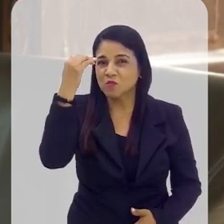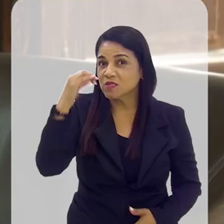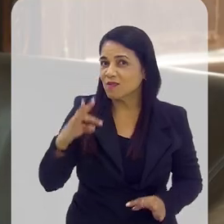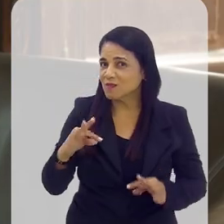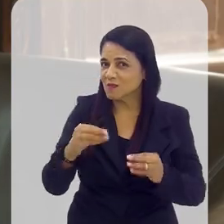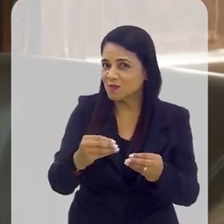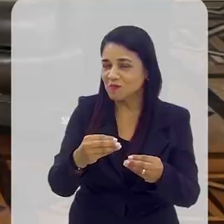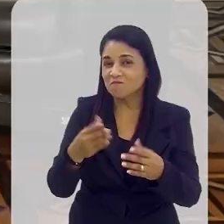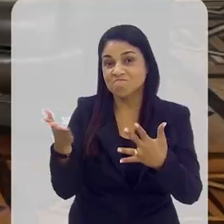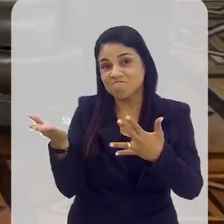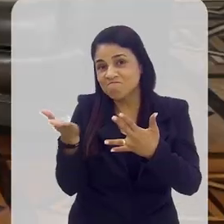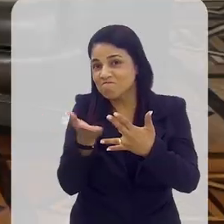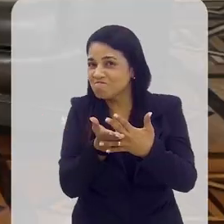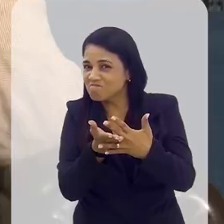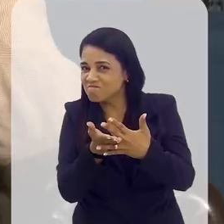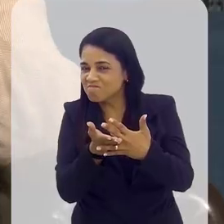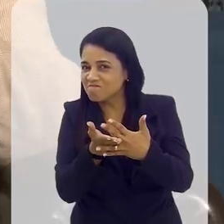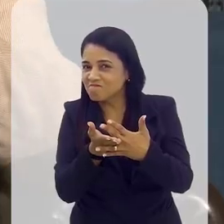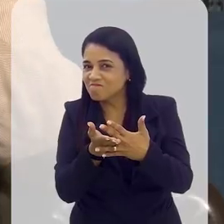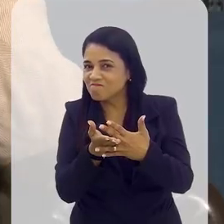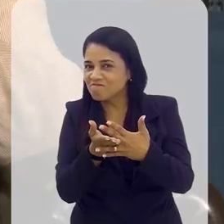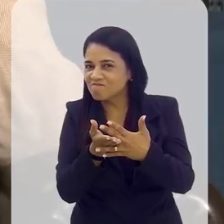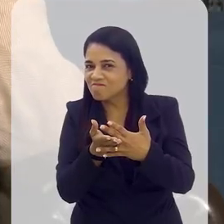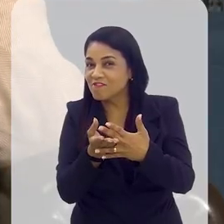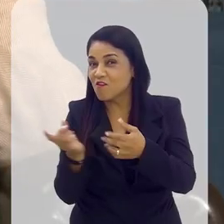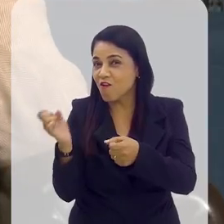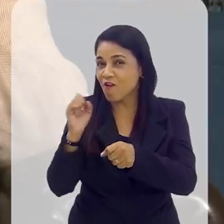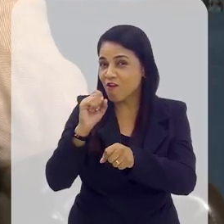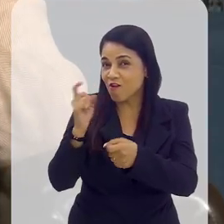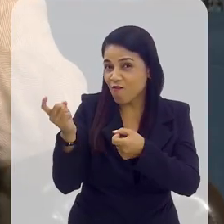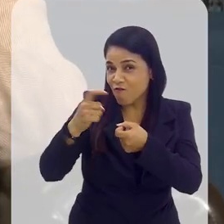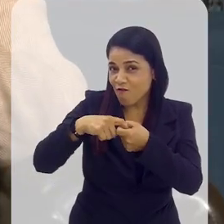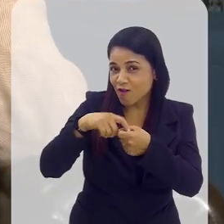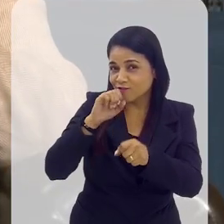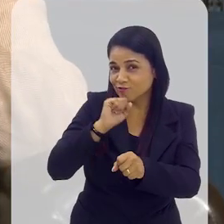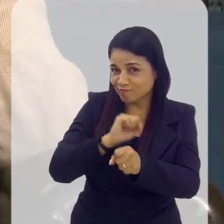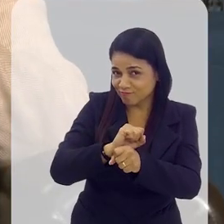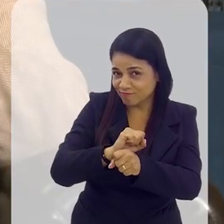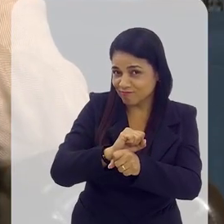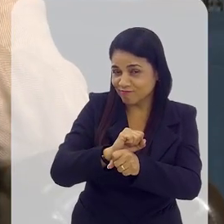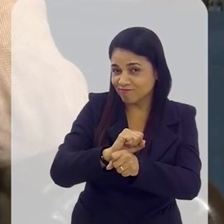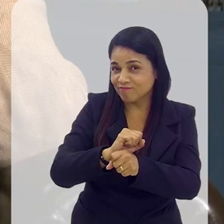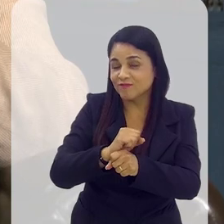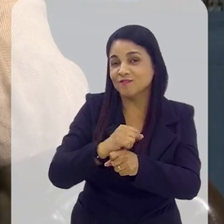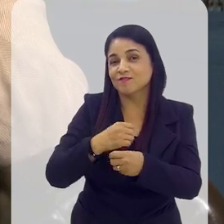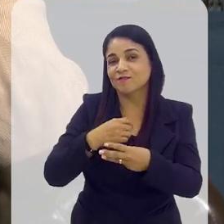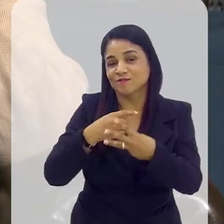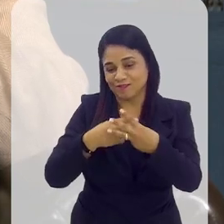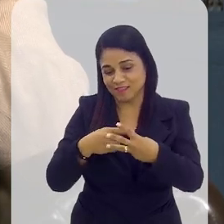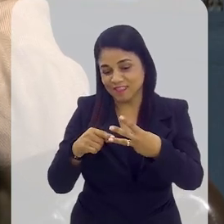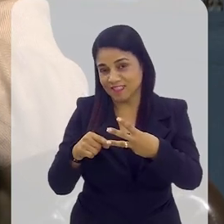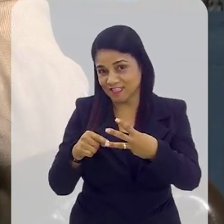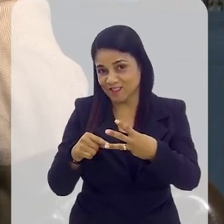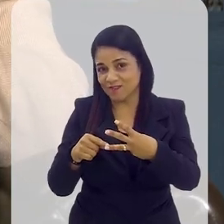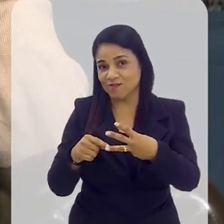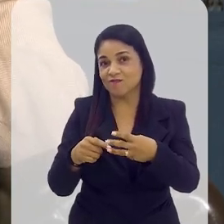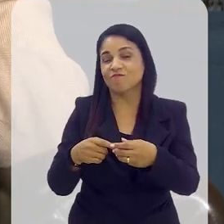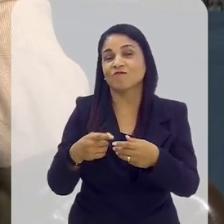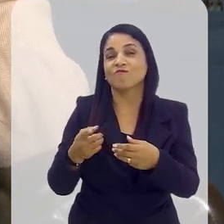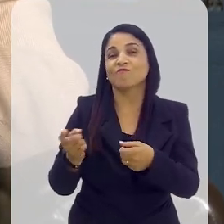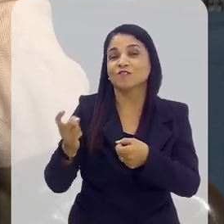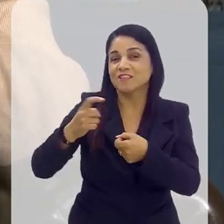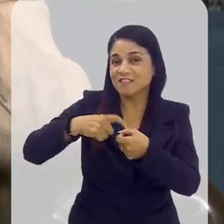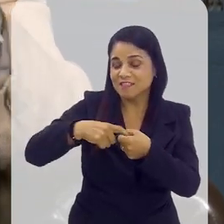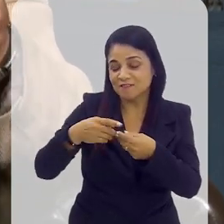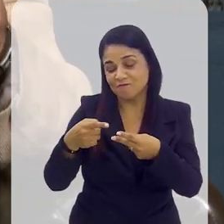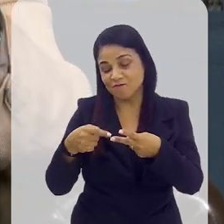021-99-560-9354. Sucesso total. Bem, gente, nós vamos aos nossos comerciais e a gente vai voltar já com o Claudinho no terceiro bloco. Claudinho, fica